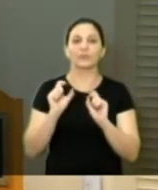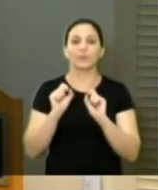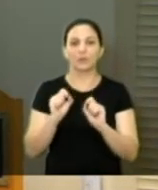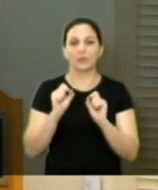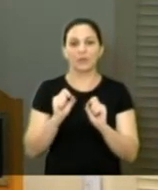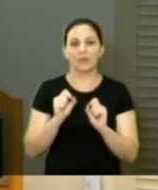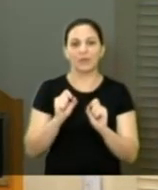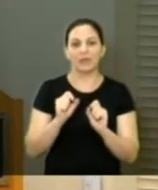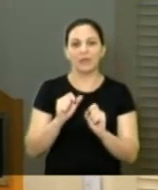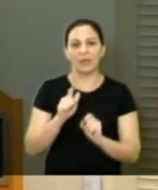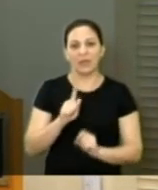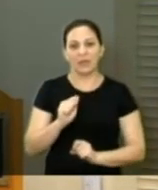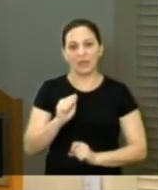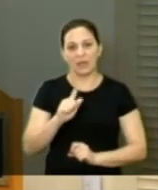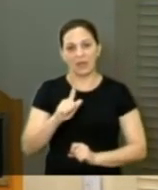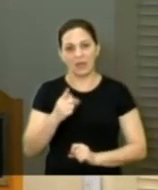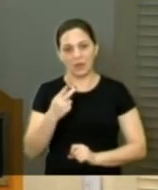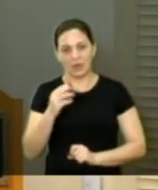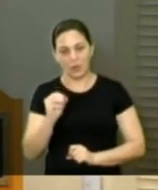que qualquer vento que